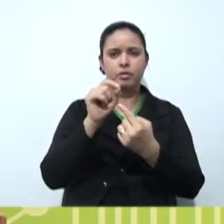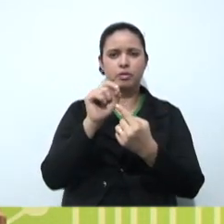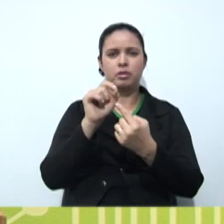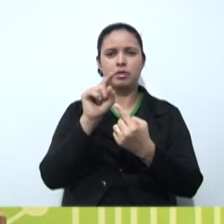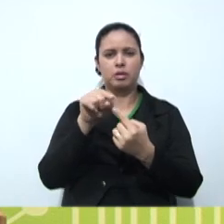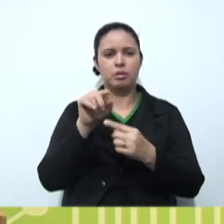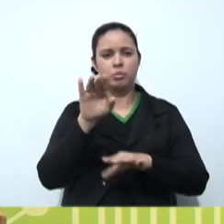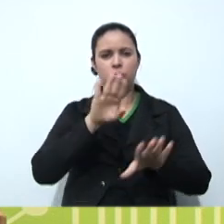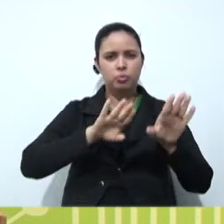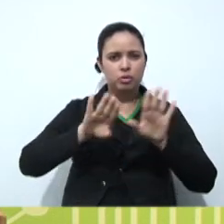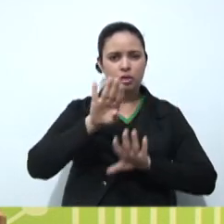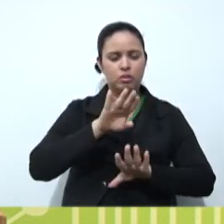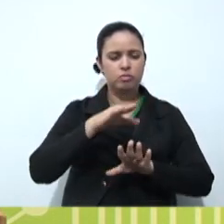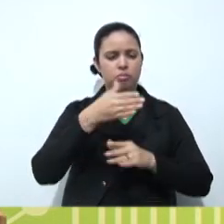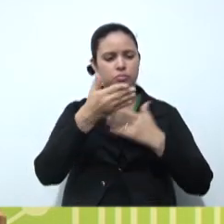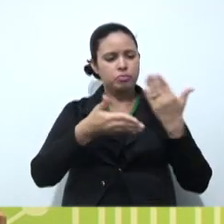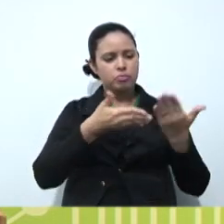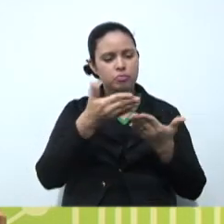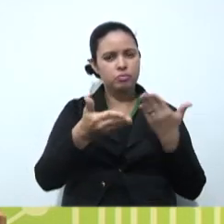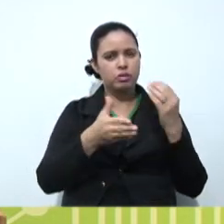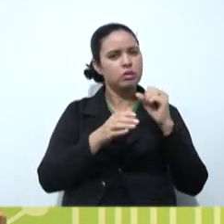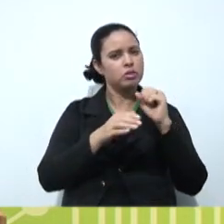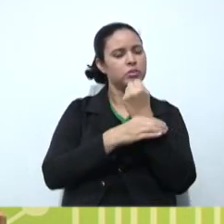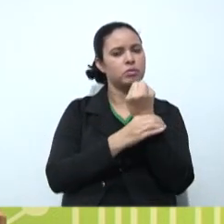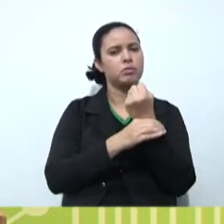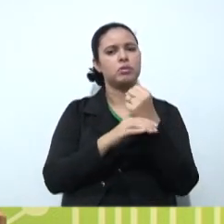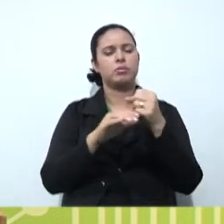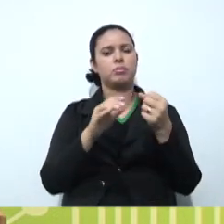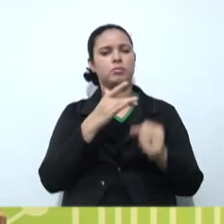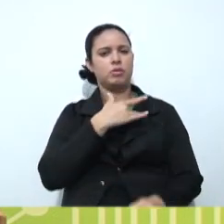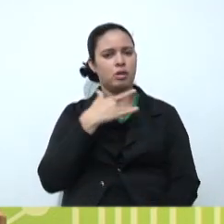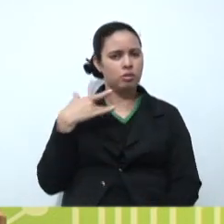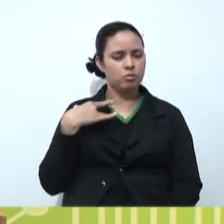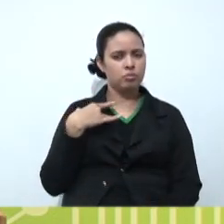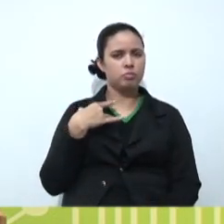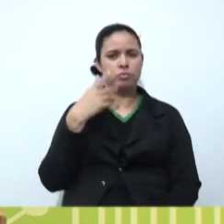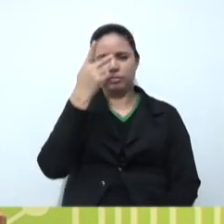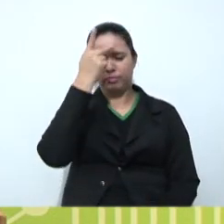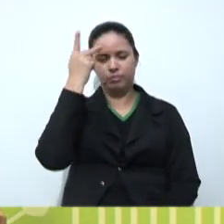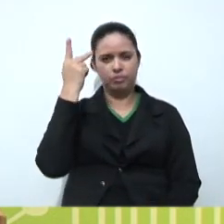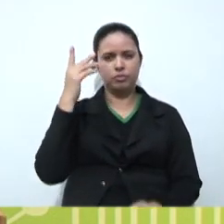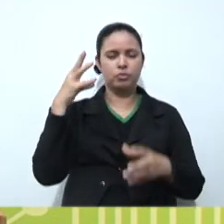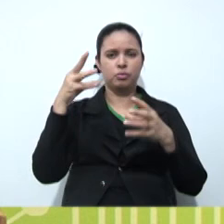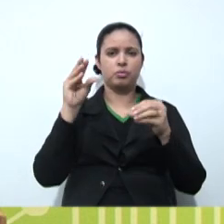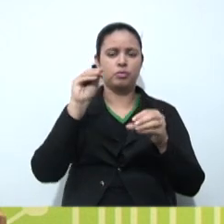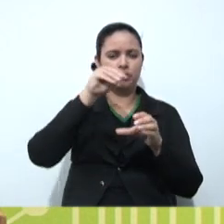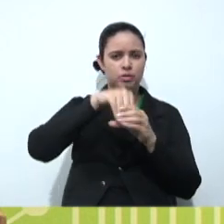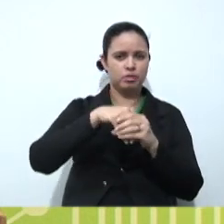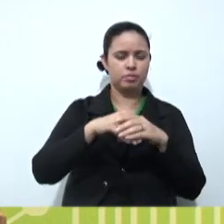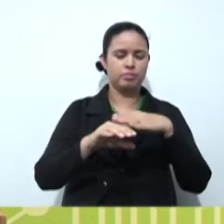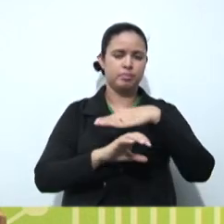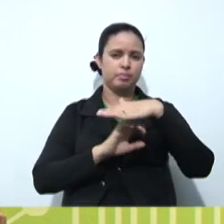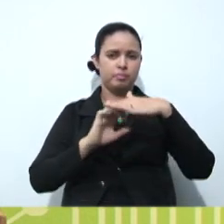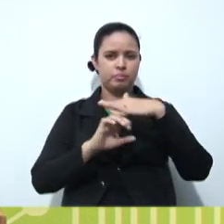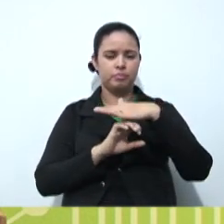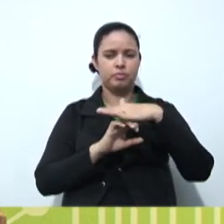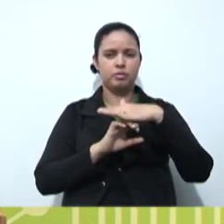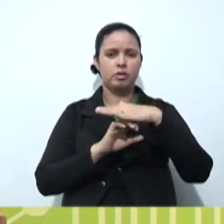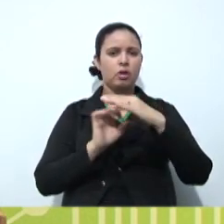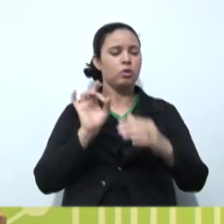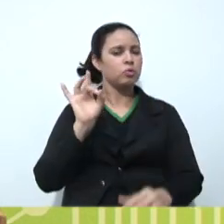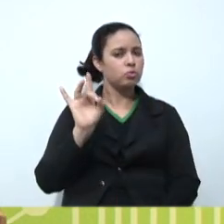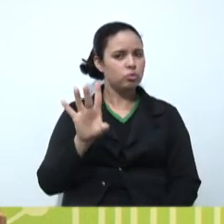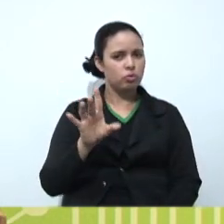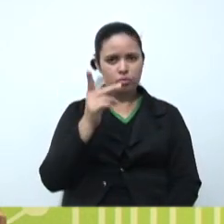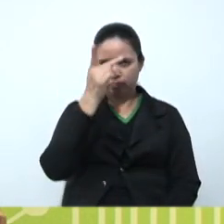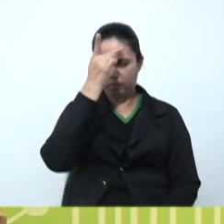pela saúde, pela segurança de todo mundo que está dentro daquela organização. Mas dentro dessa organização só tem funcionários? Não,